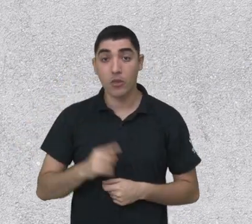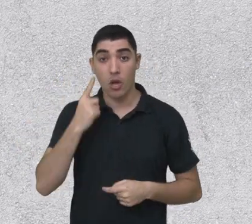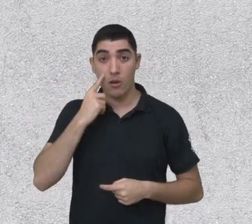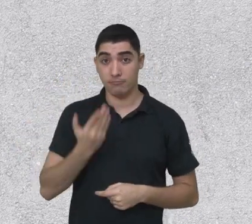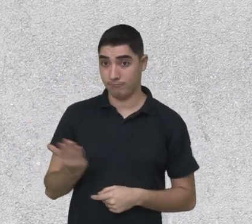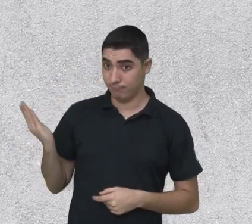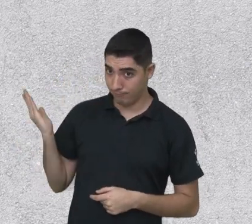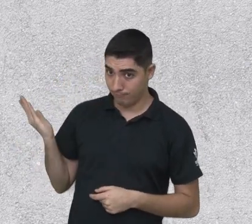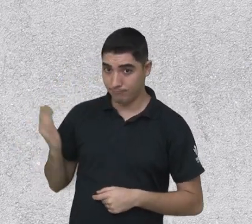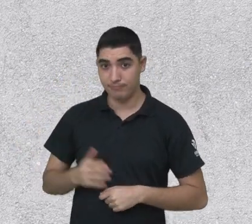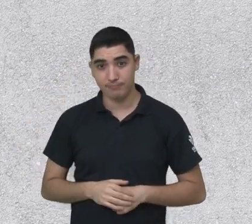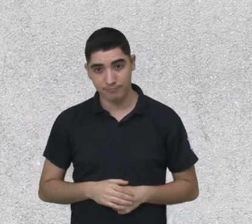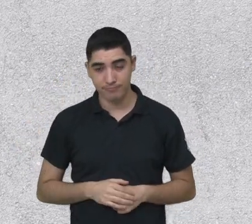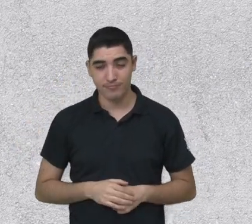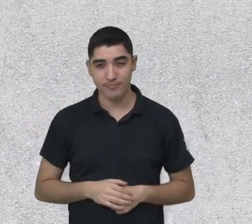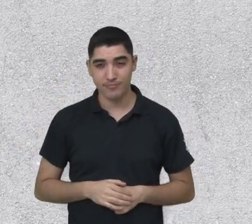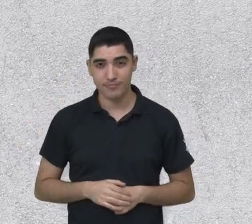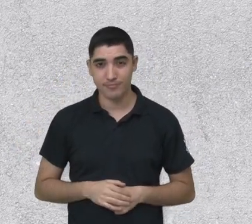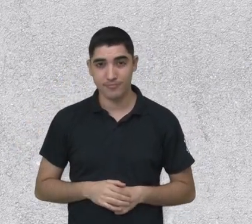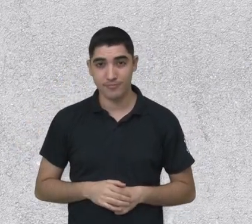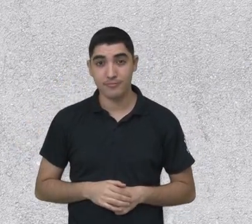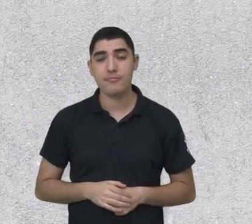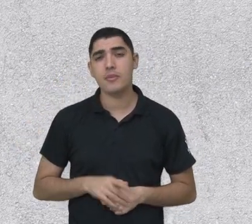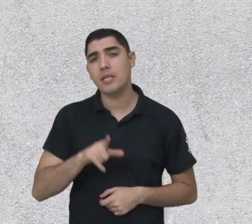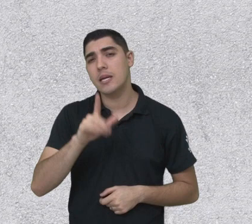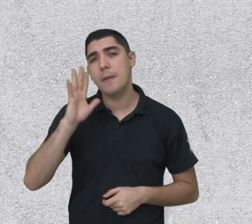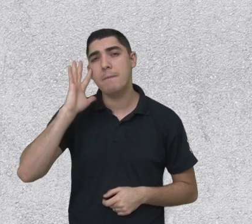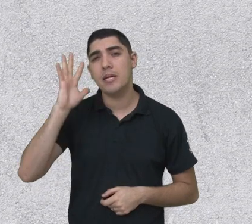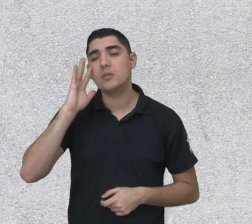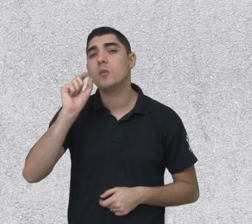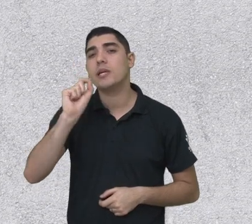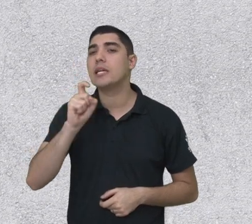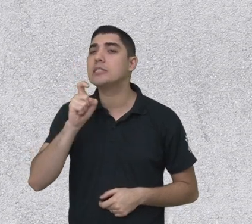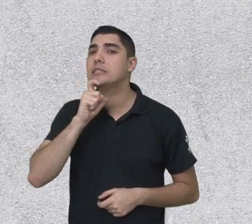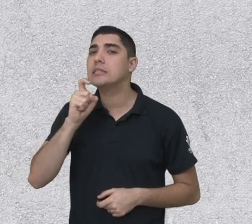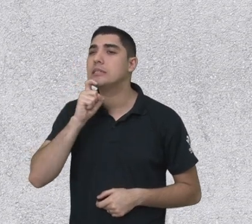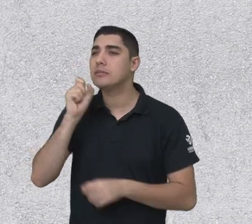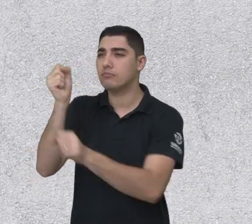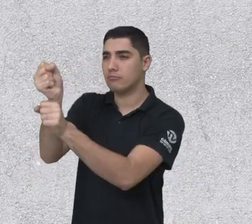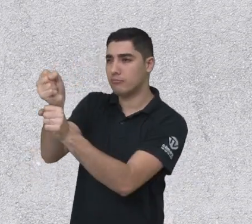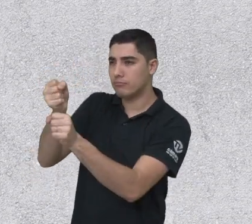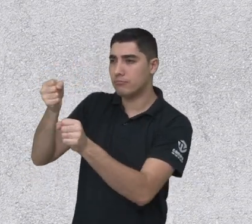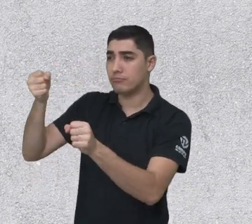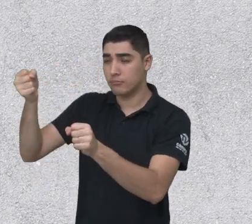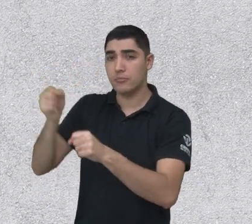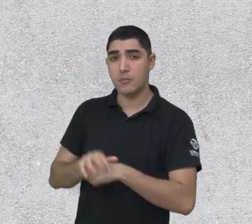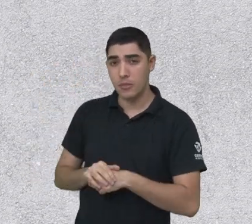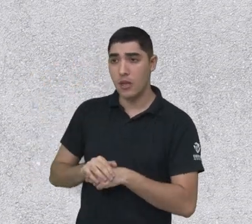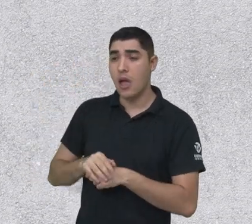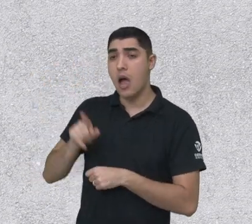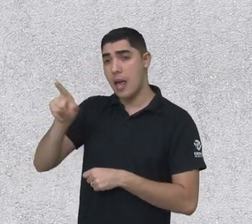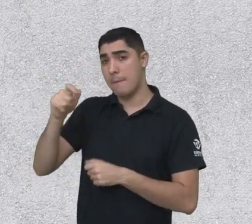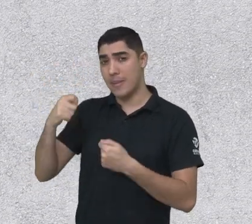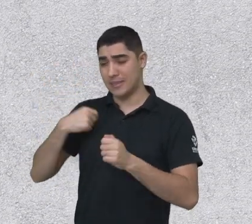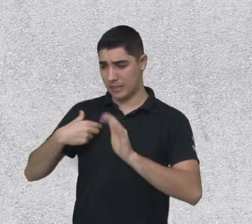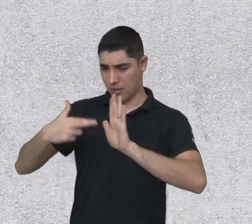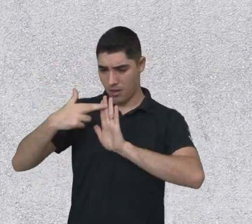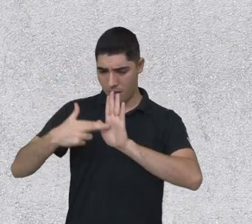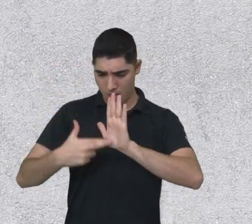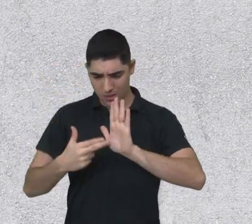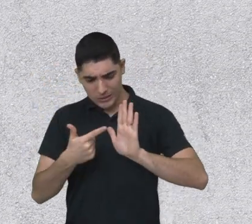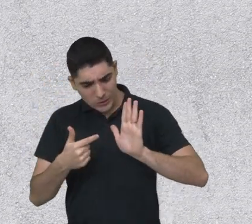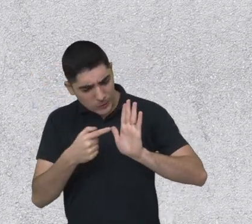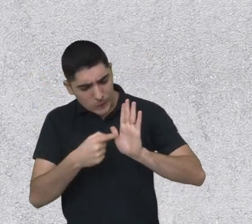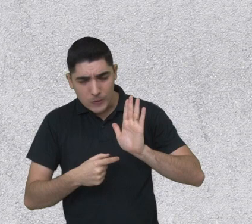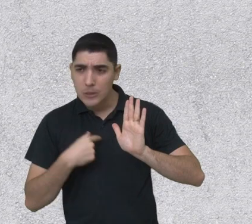IoT, Internet of Things, ou Internet das Coisas. Imagina uma geladeira que gera uma lista de compras ou te sugere uma receita com o que você